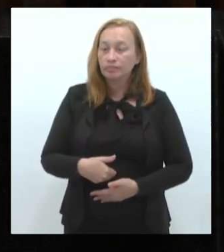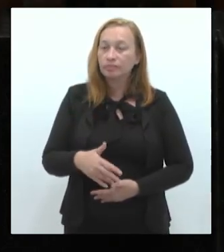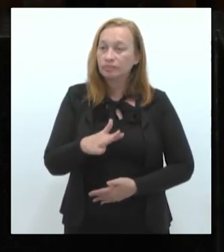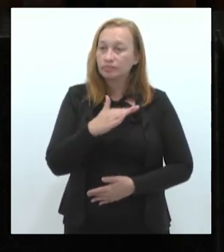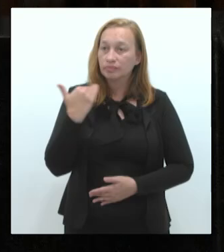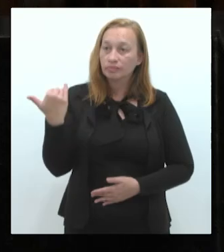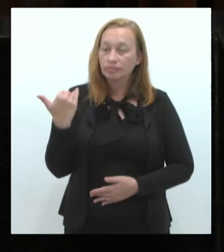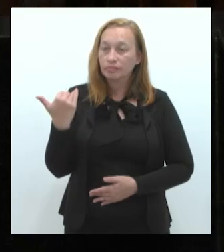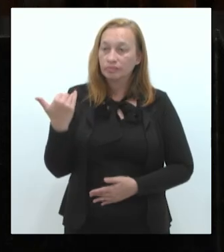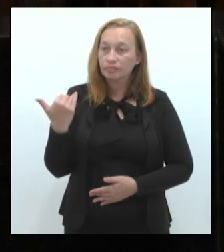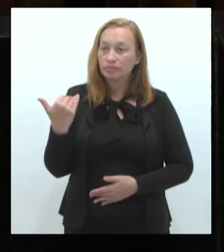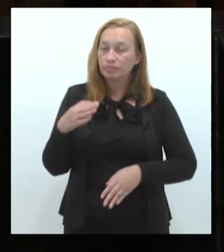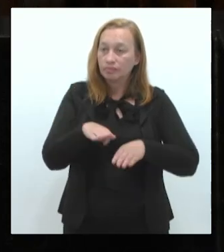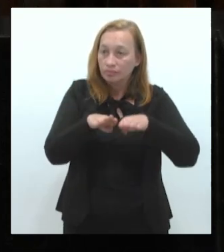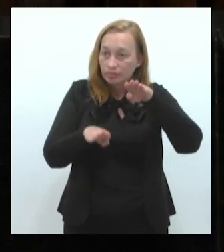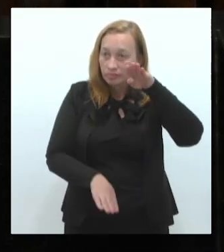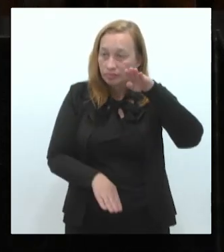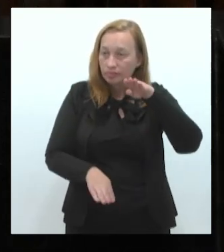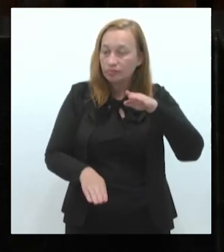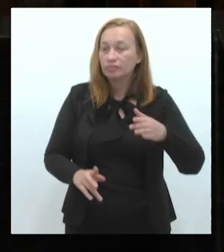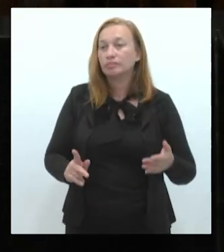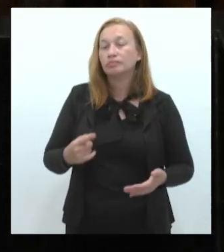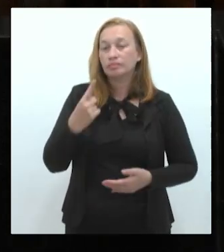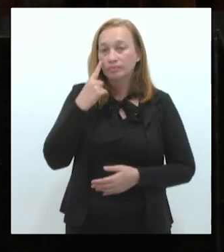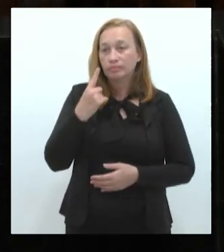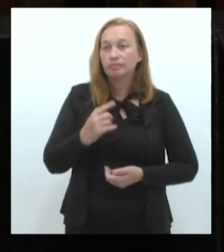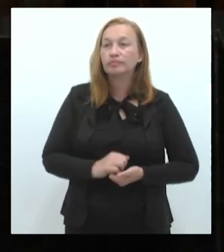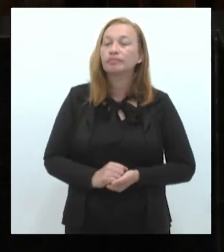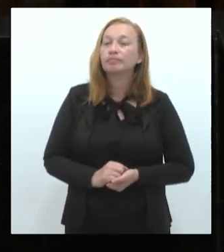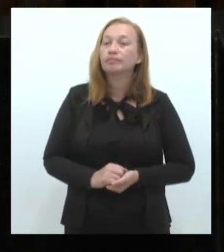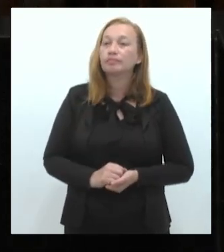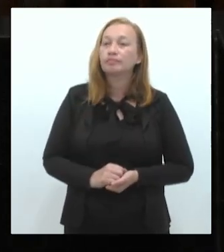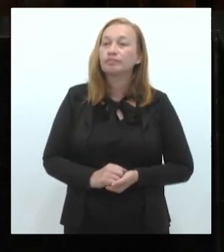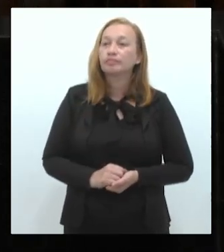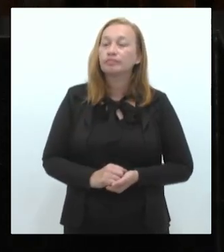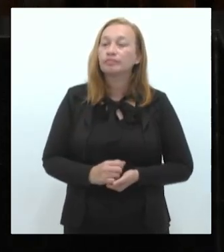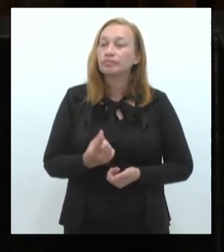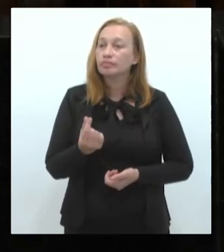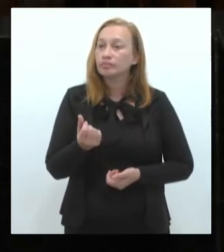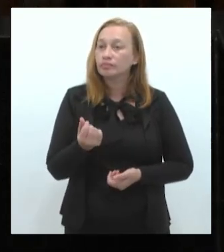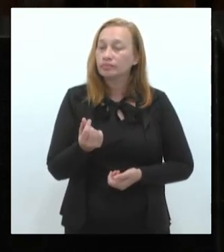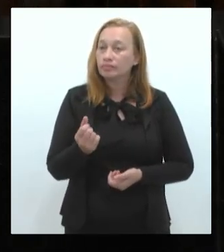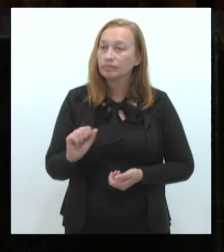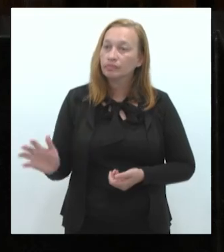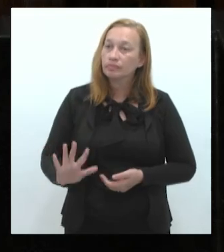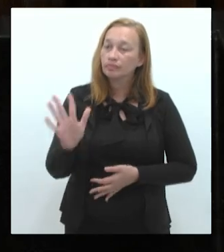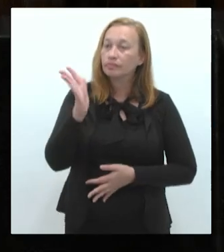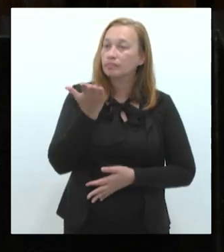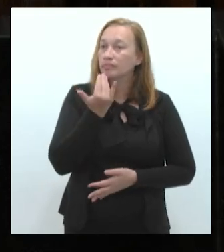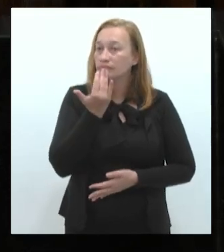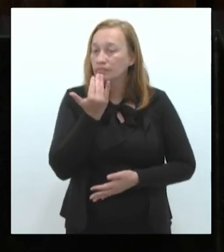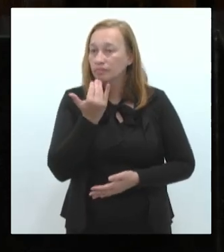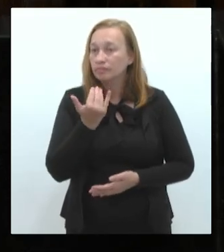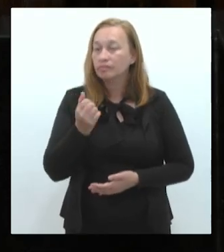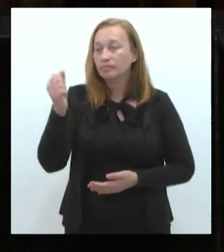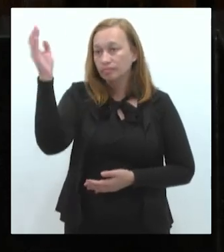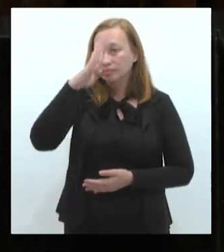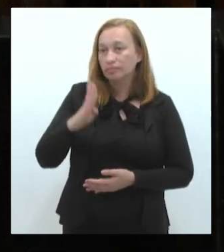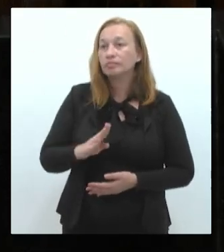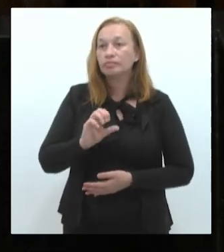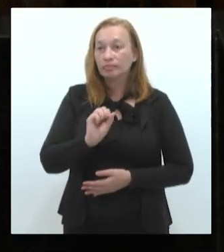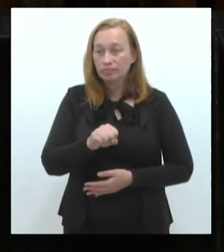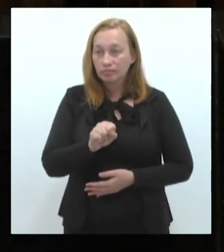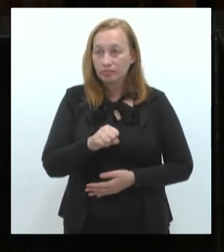e de desigualdade que nos atinge. A alta dos alimentos no Brasil tem, sim,